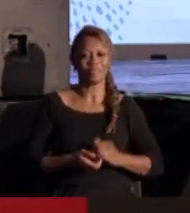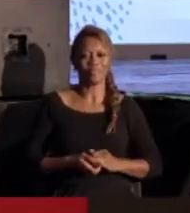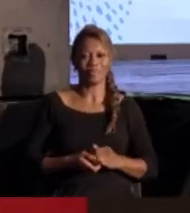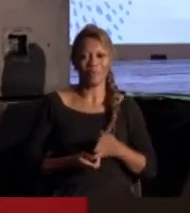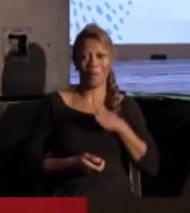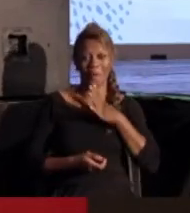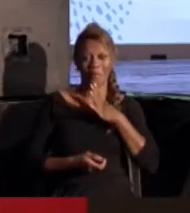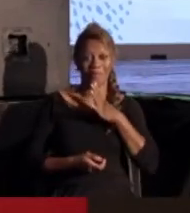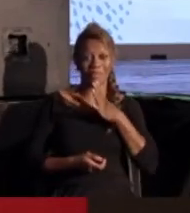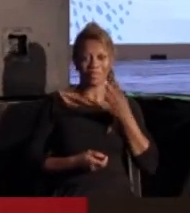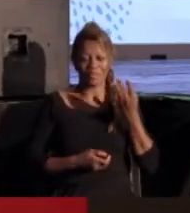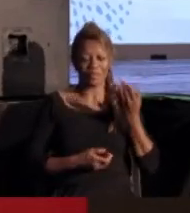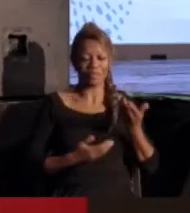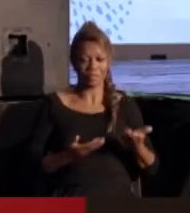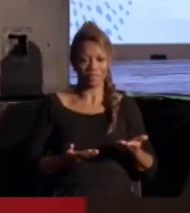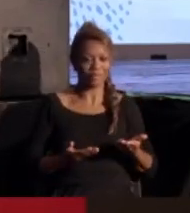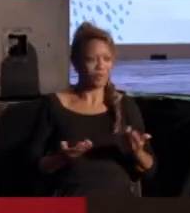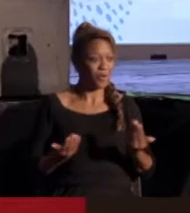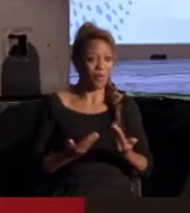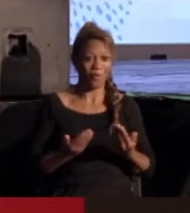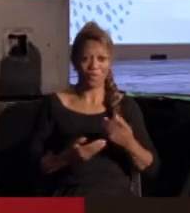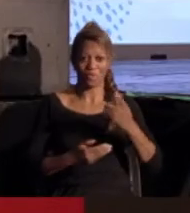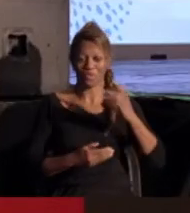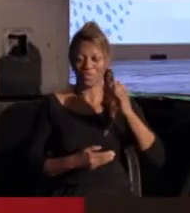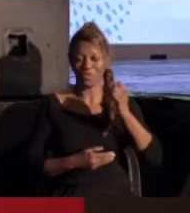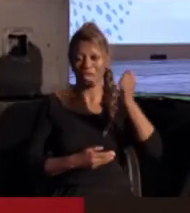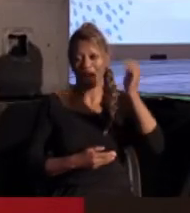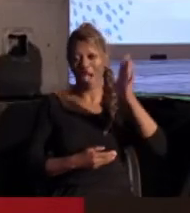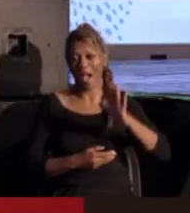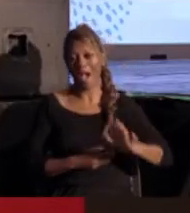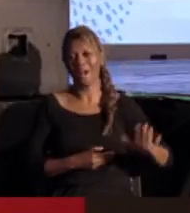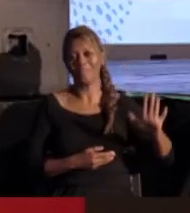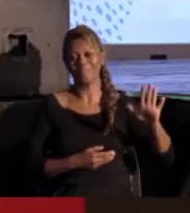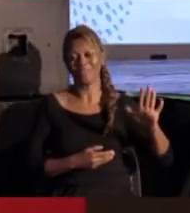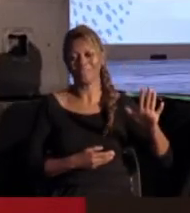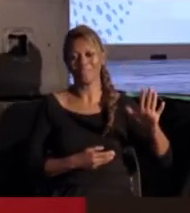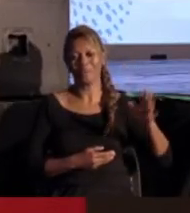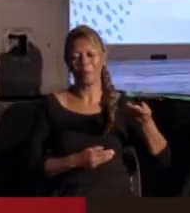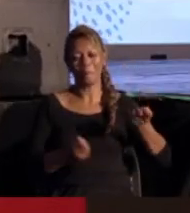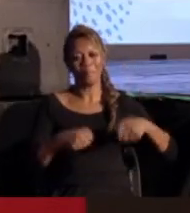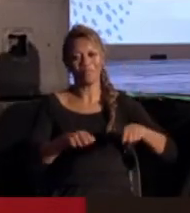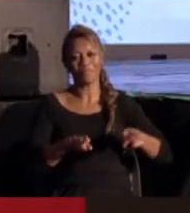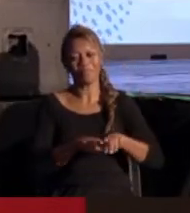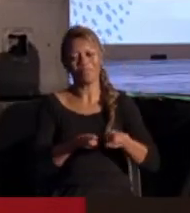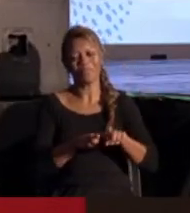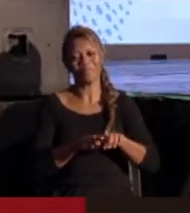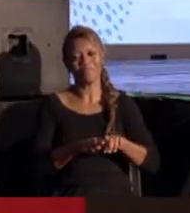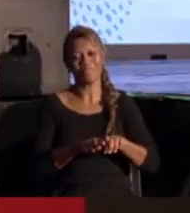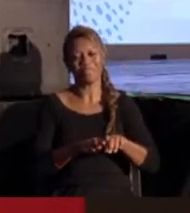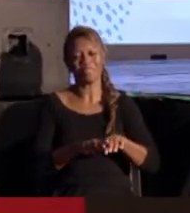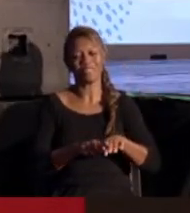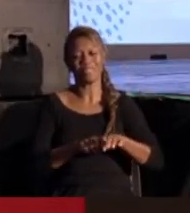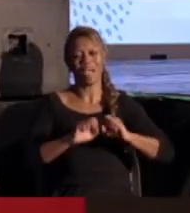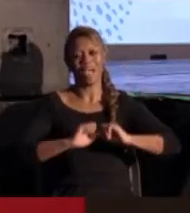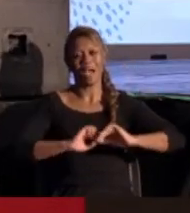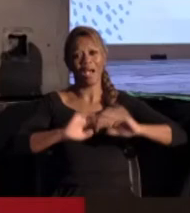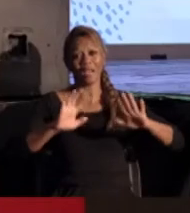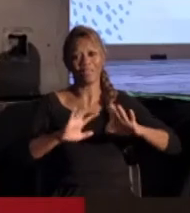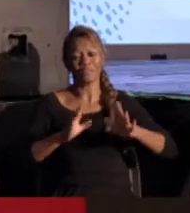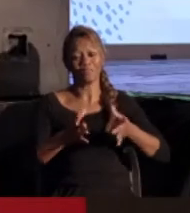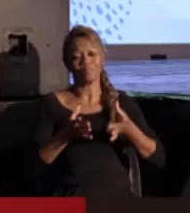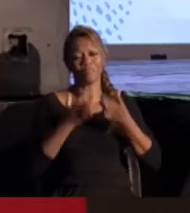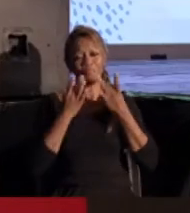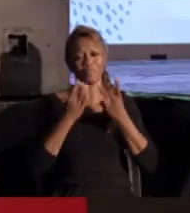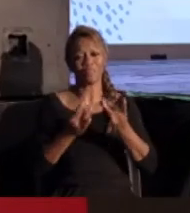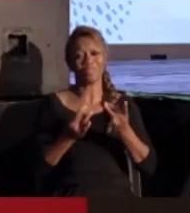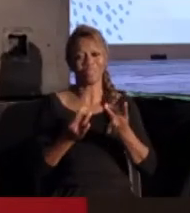com esta origem, eu estou ali em África, e de repente ali eu começo a entender e começo a perceber